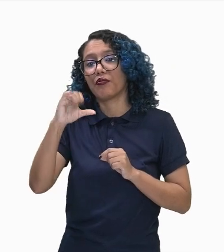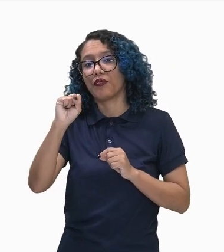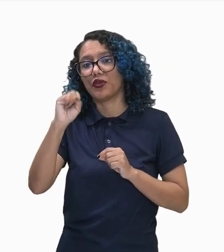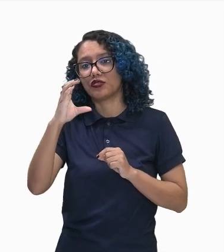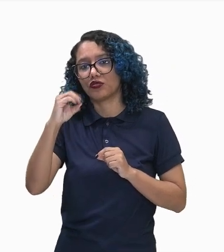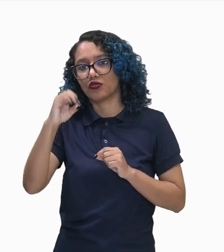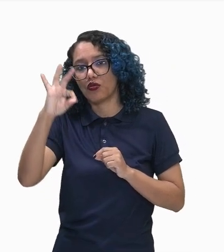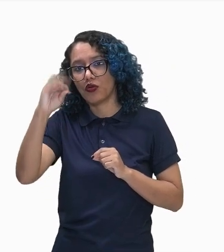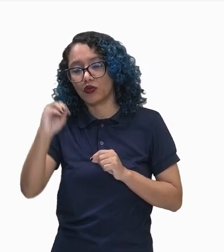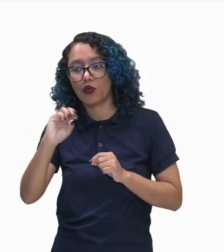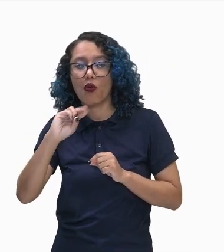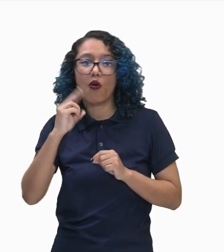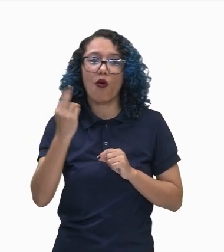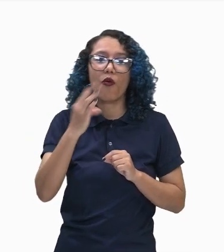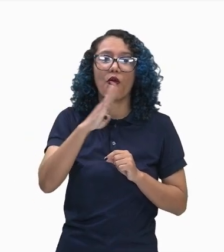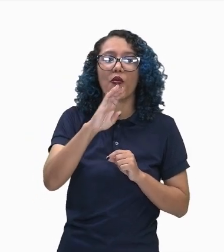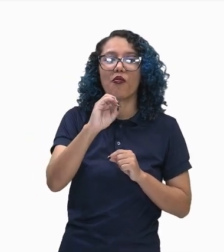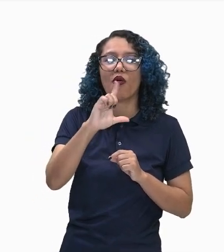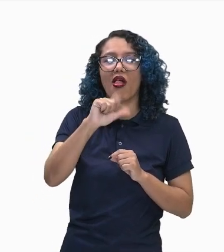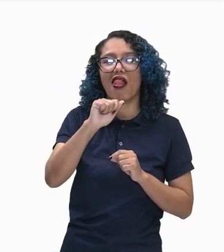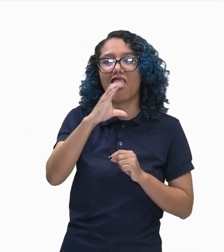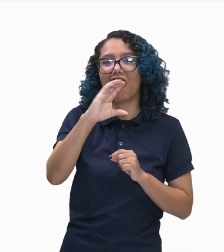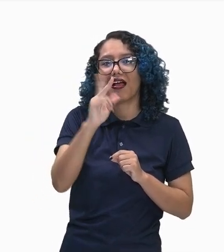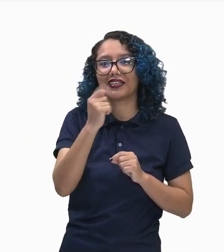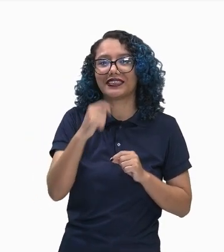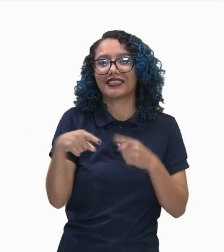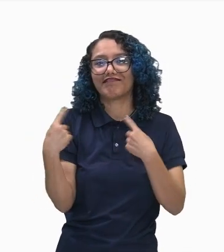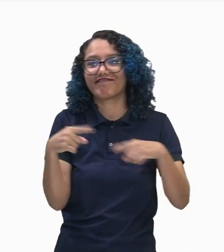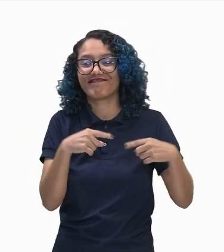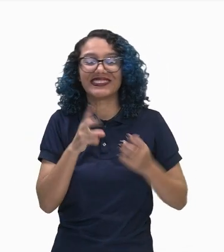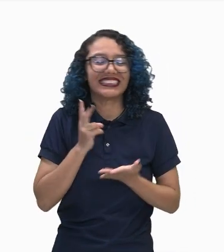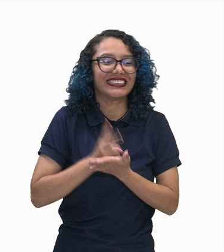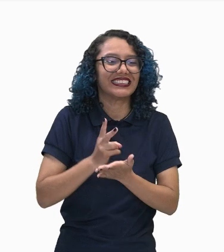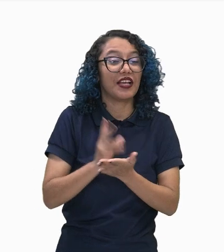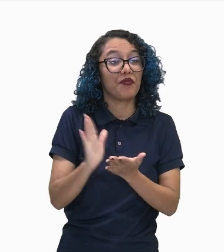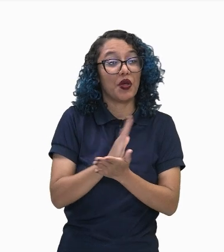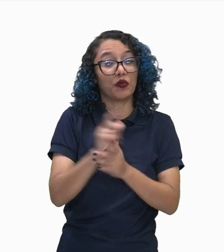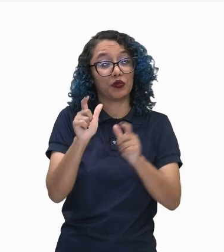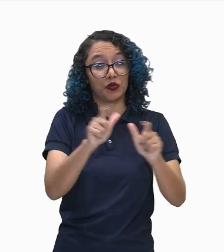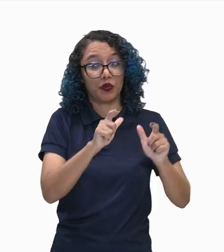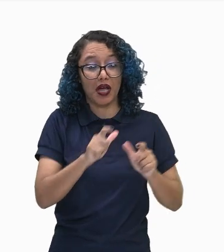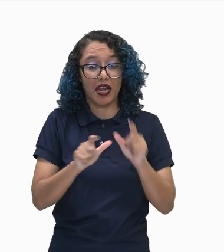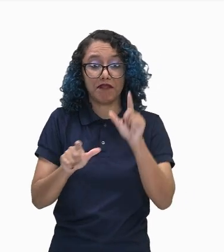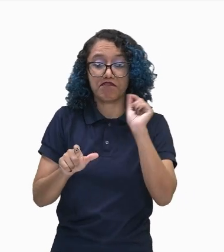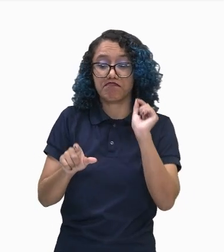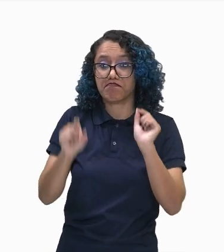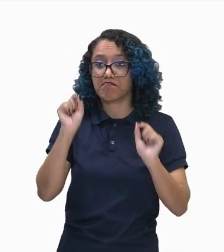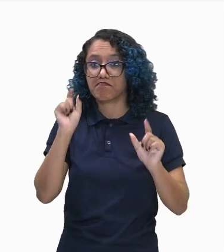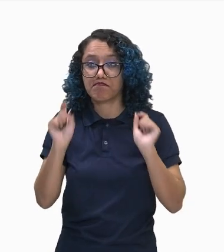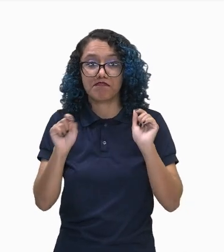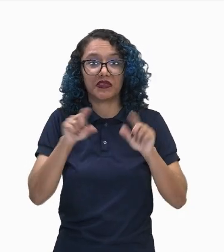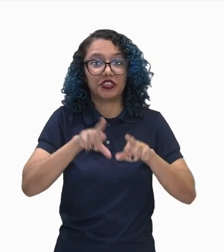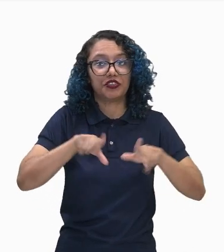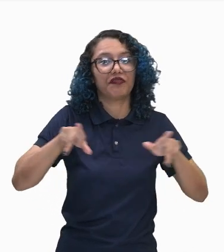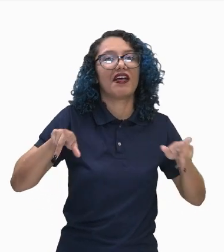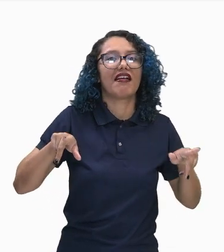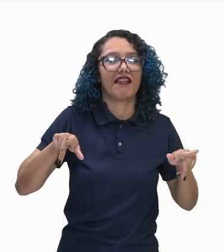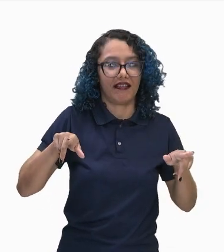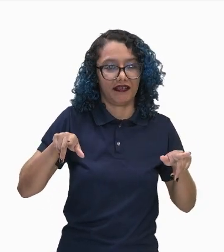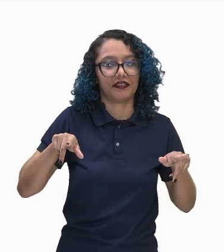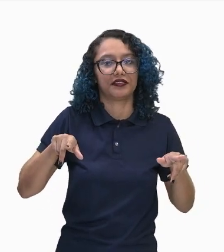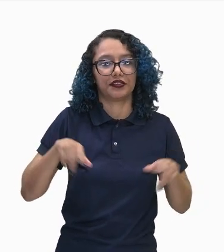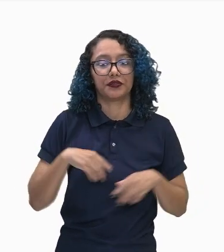haver essa polêmica, né? Em alguns lugares chama-se de biscoito, outros lugares chama-se de bolacha. E